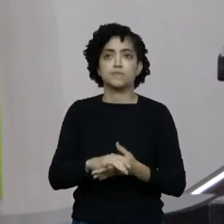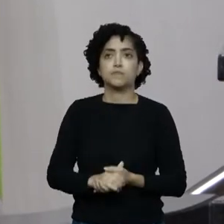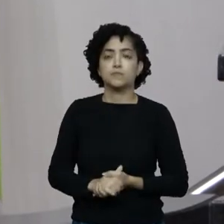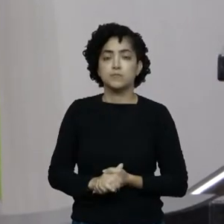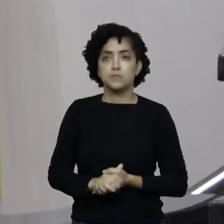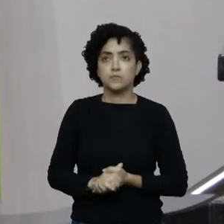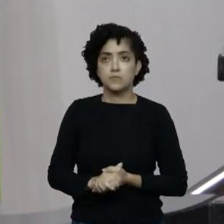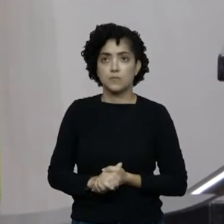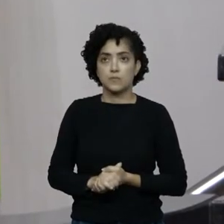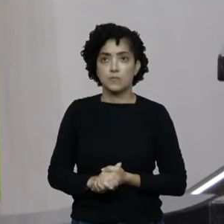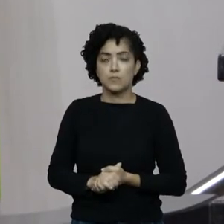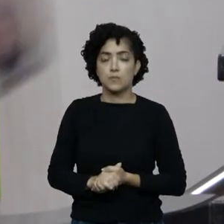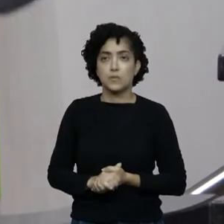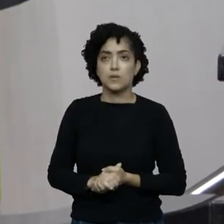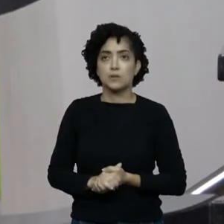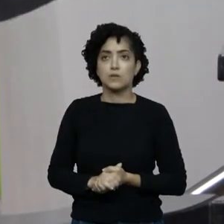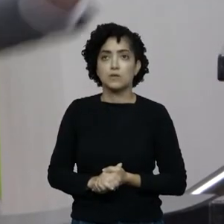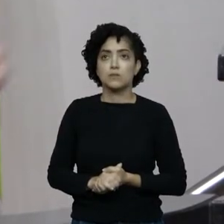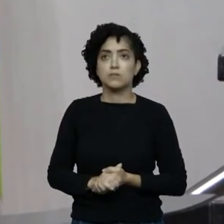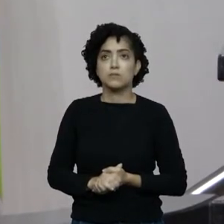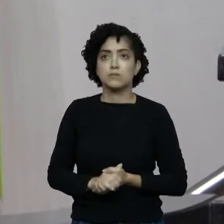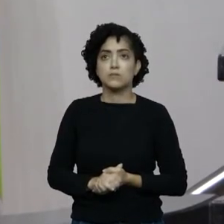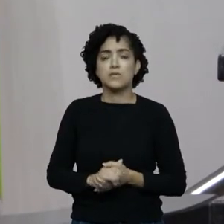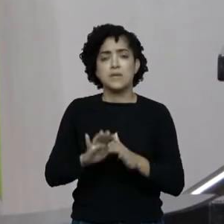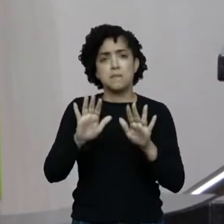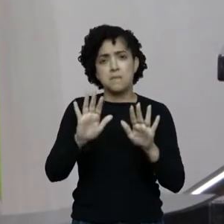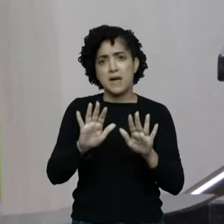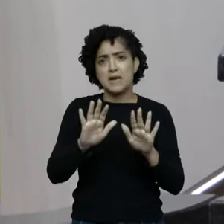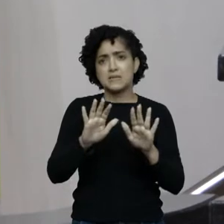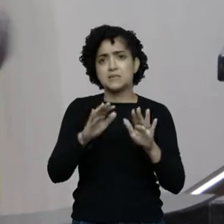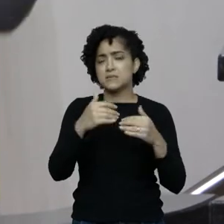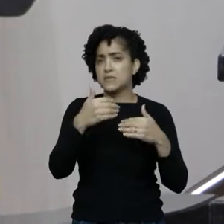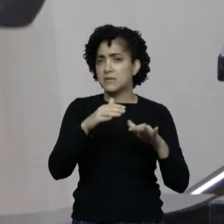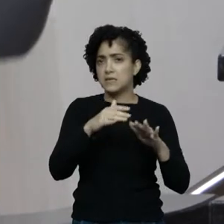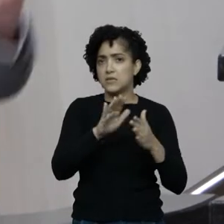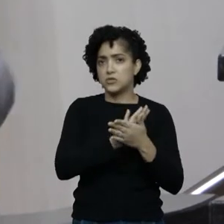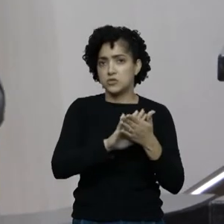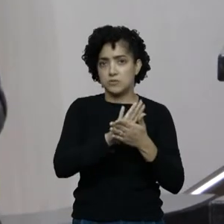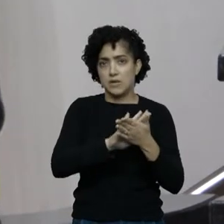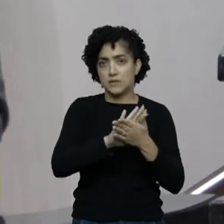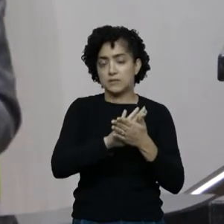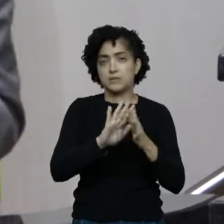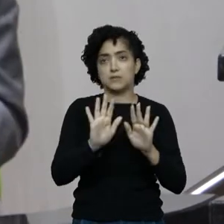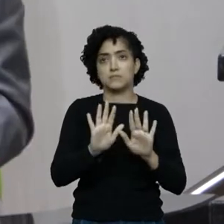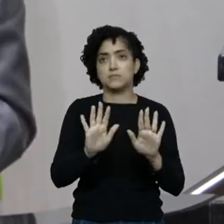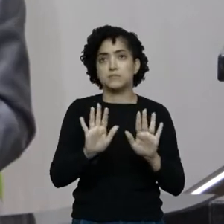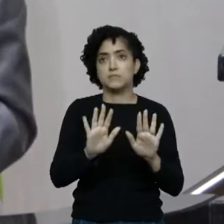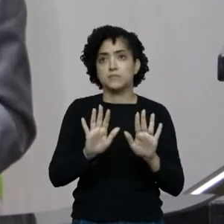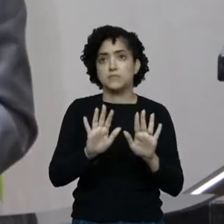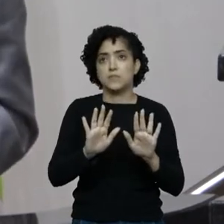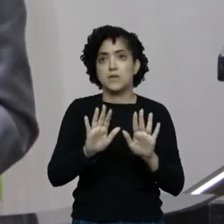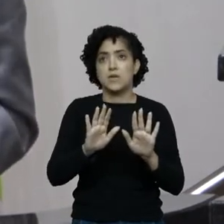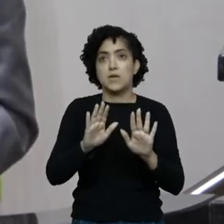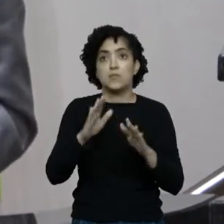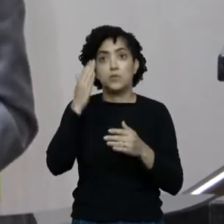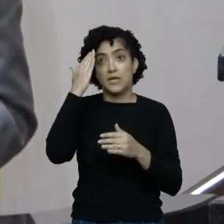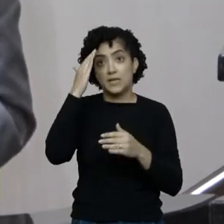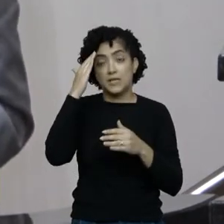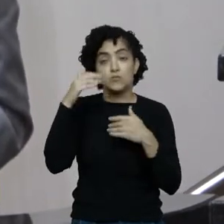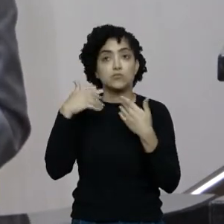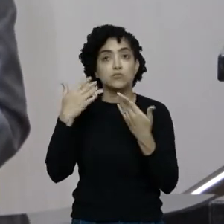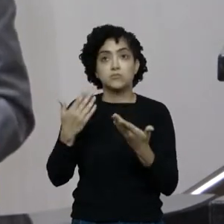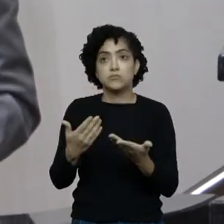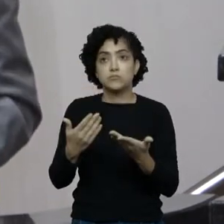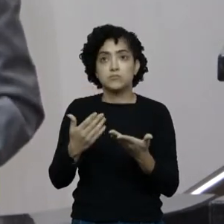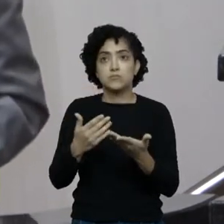em casa mas eu vou até relevar quer dizer pornográficos Deputado o Bruno tomou conhecimento quando lido os pendentes